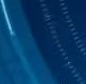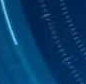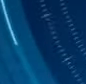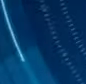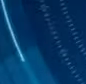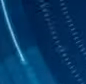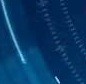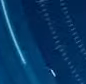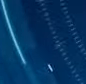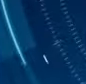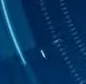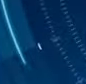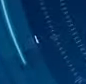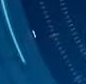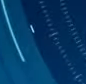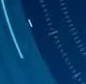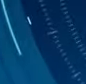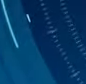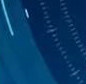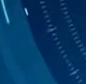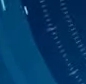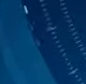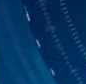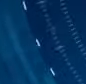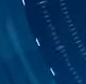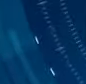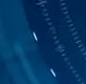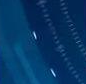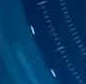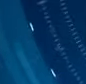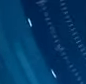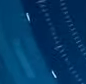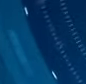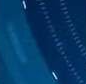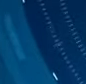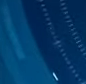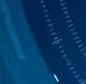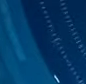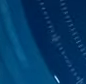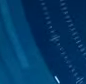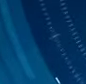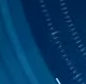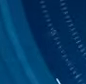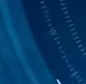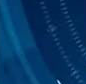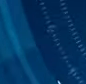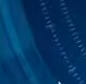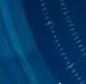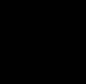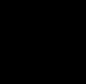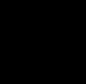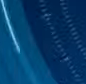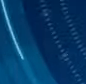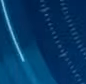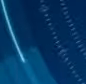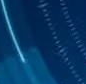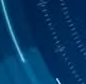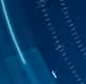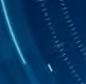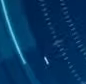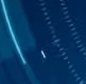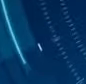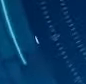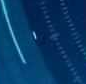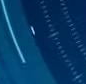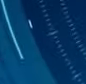Inscreva-se no vestibular dois mil e vinte e um e tenha benefícios exclusivos. Venil, arte, comunicação visual. A imagem